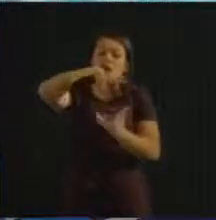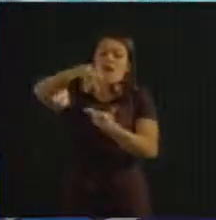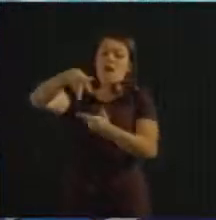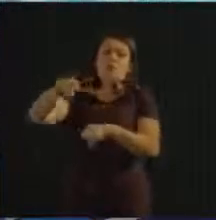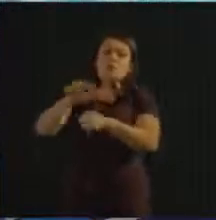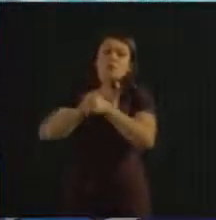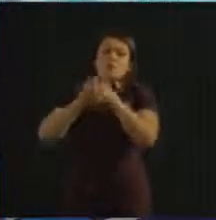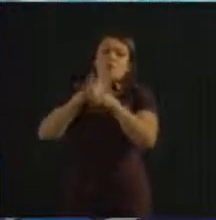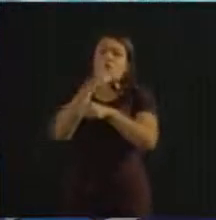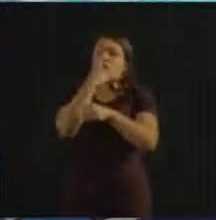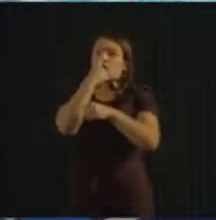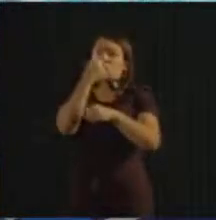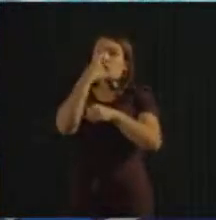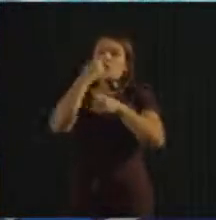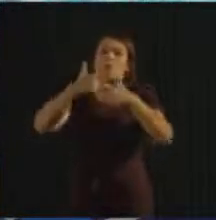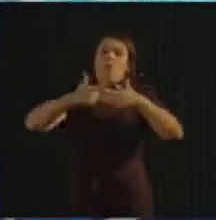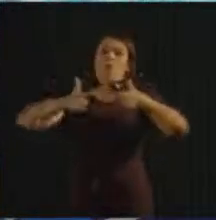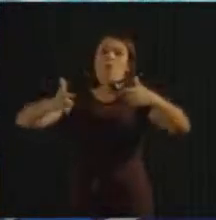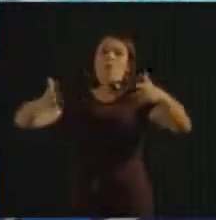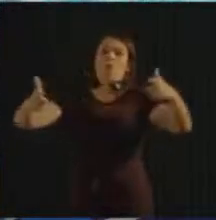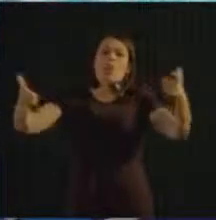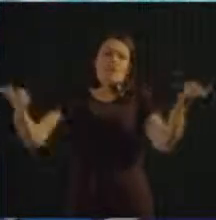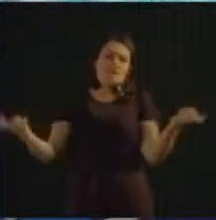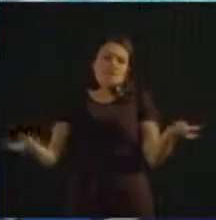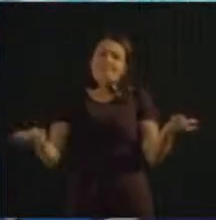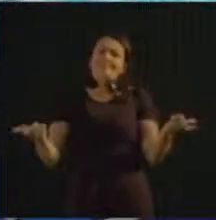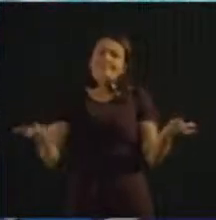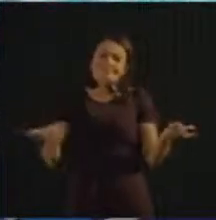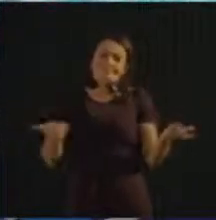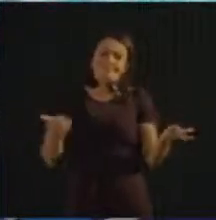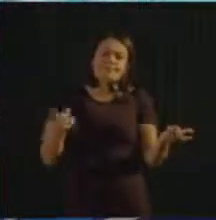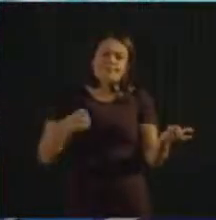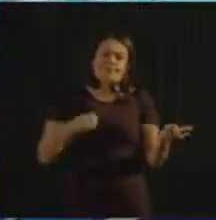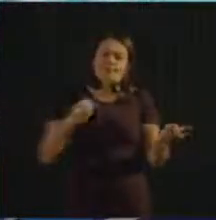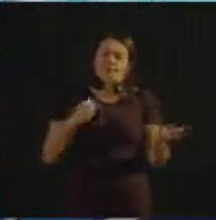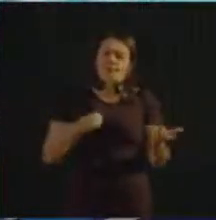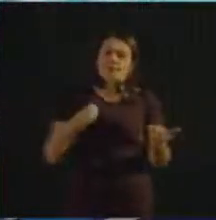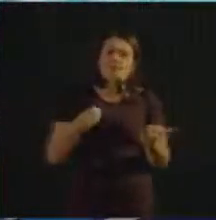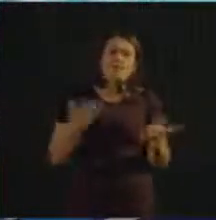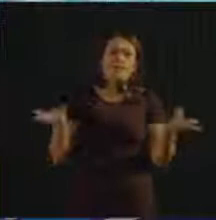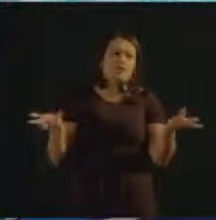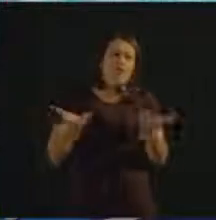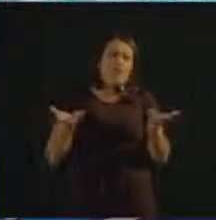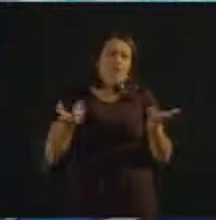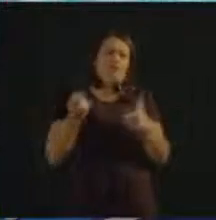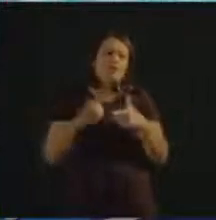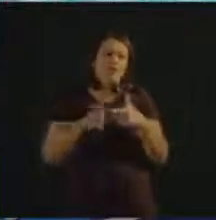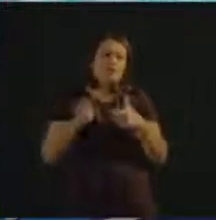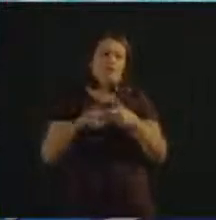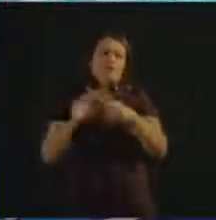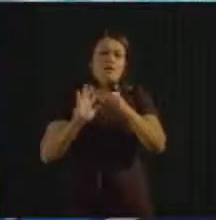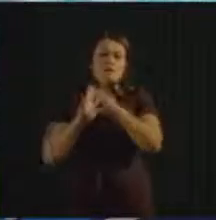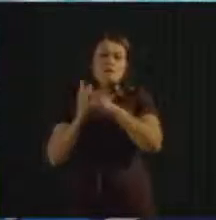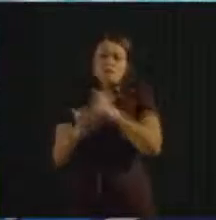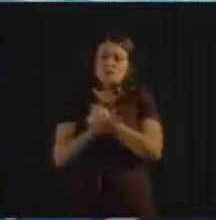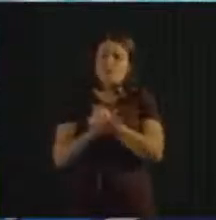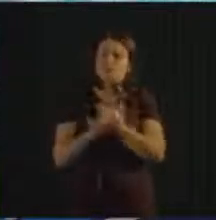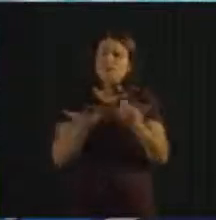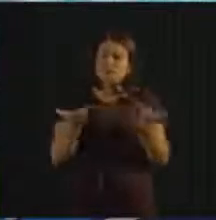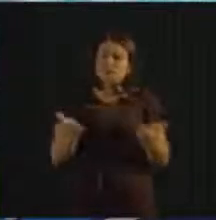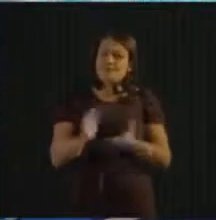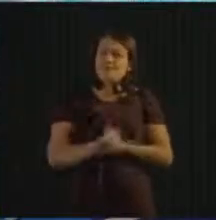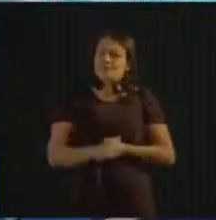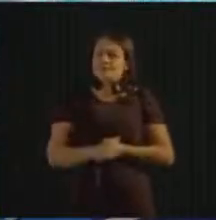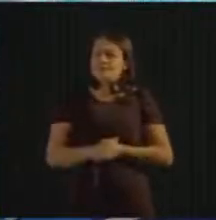chegar um ponto, como já está chegando em vários lugares, que fica insustentável a qualidade de vida. Como a questão da pandemia, agora, por exemplo, que nós temos aí.